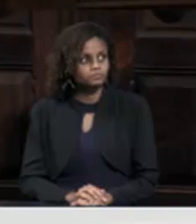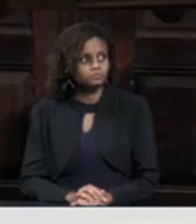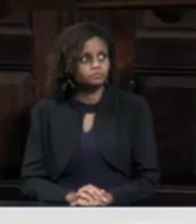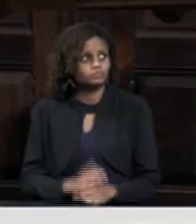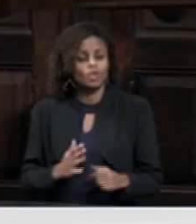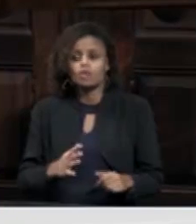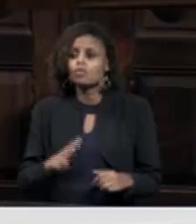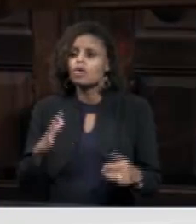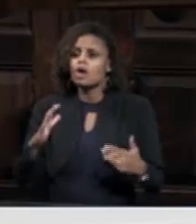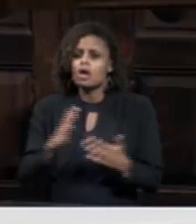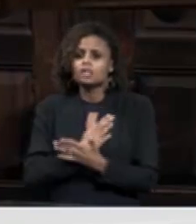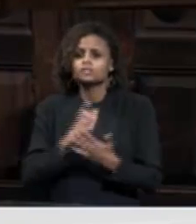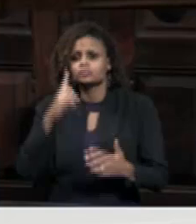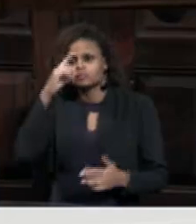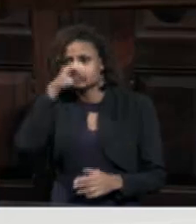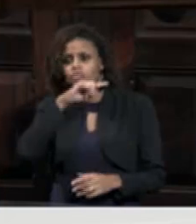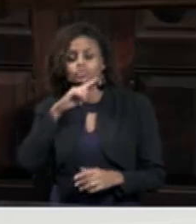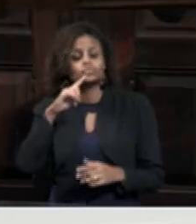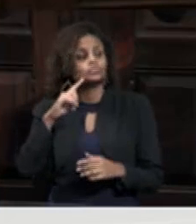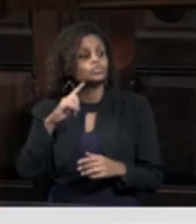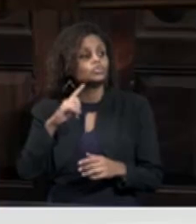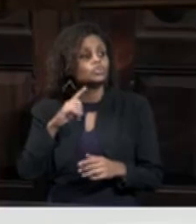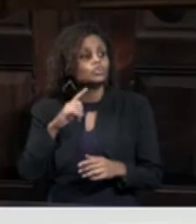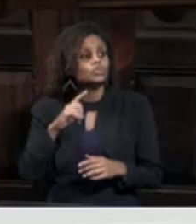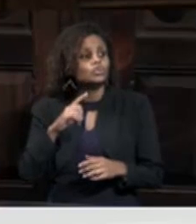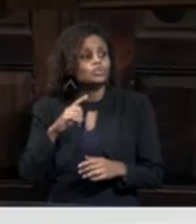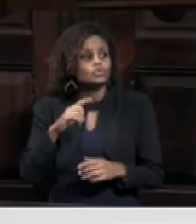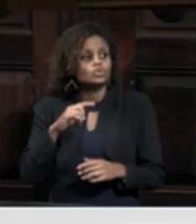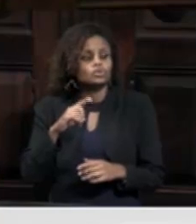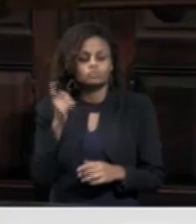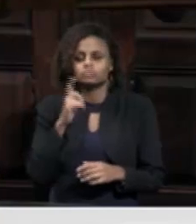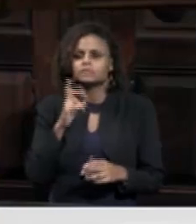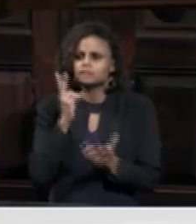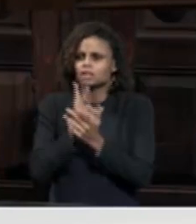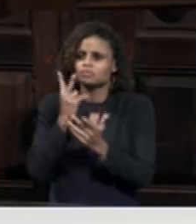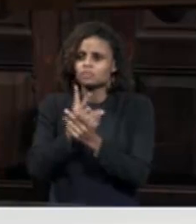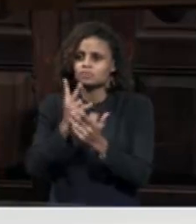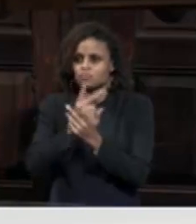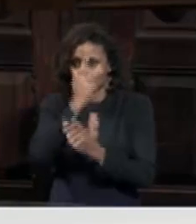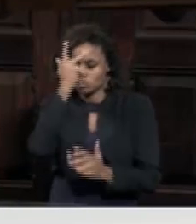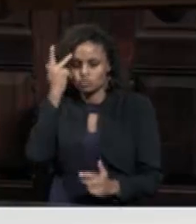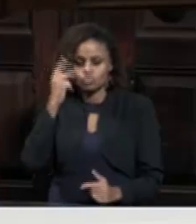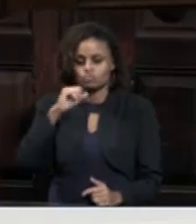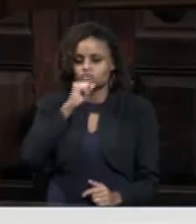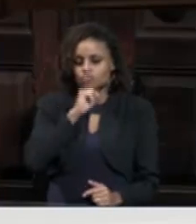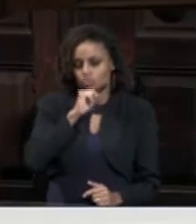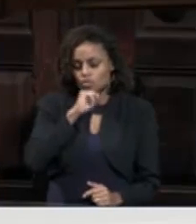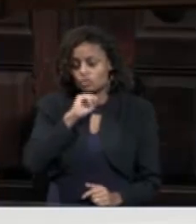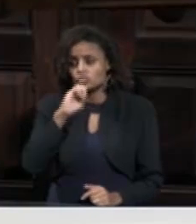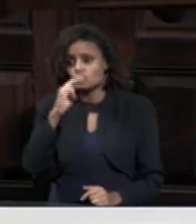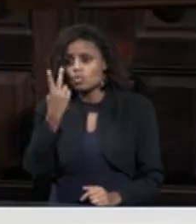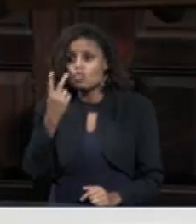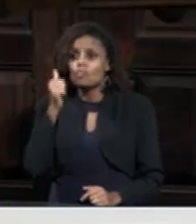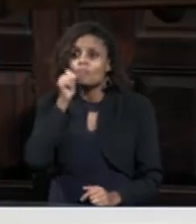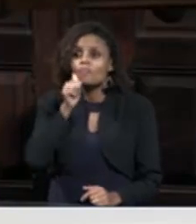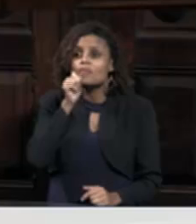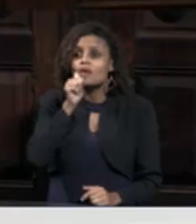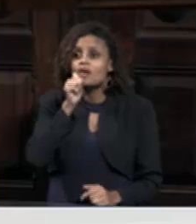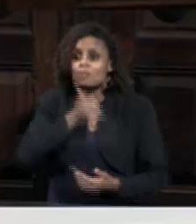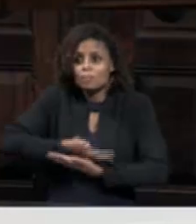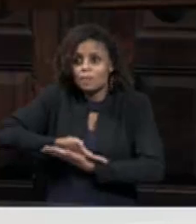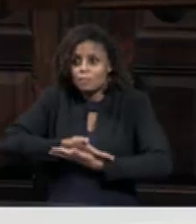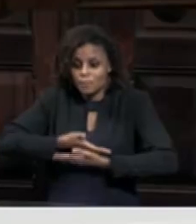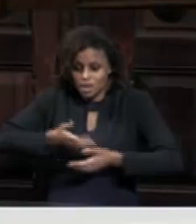casos em que idosos e pessoas com carrinhos de bebê,